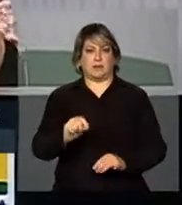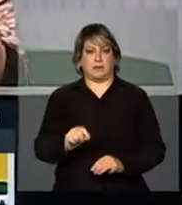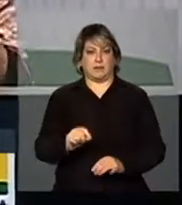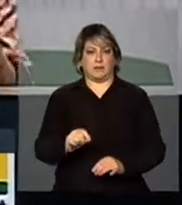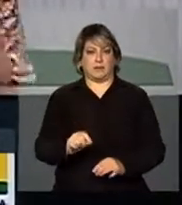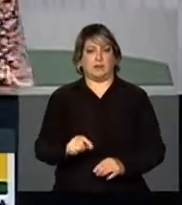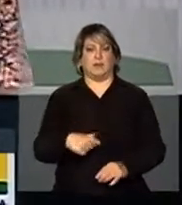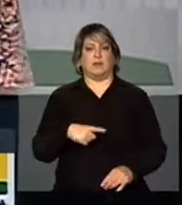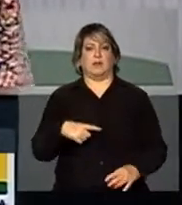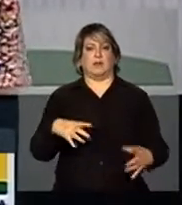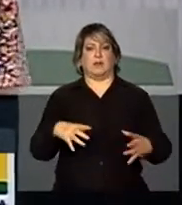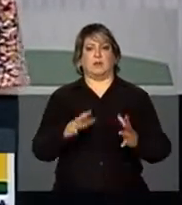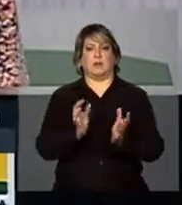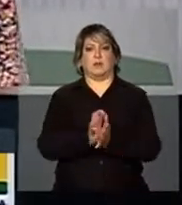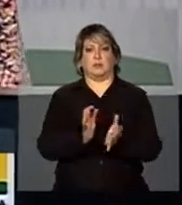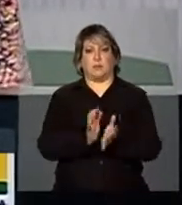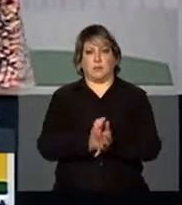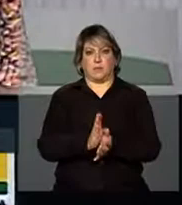acrônimo